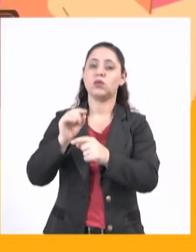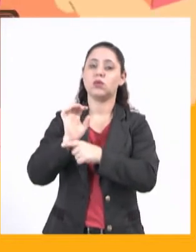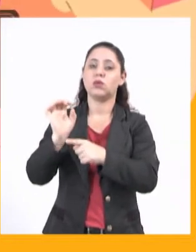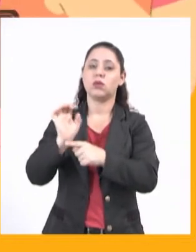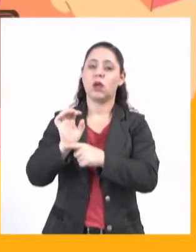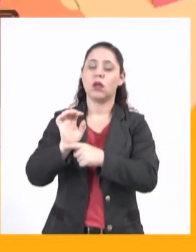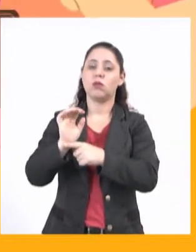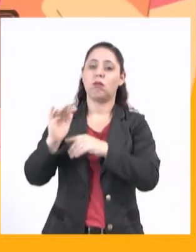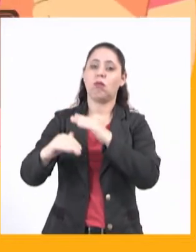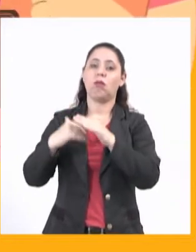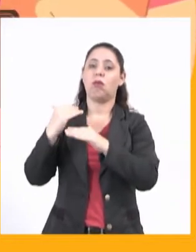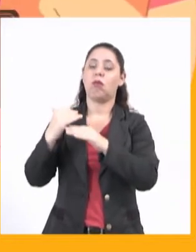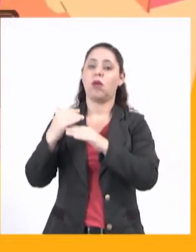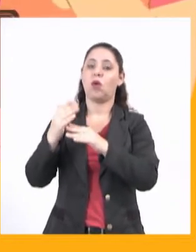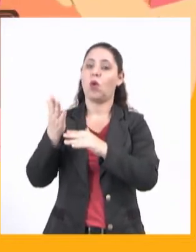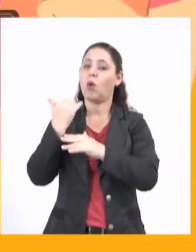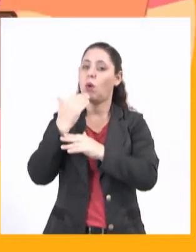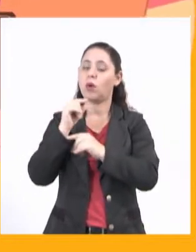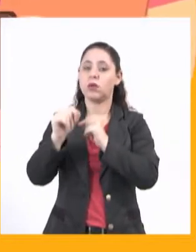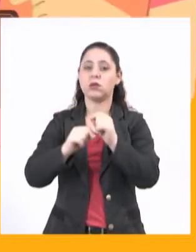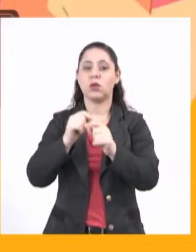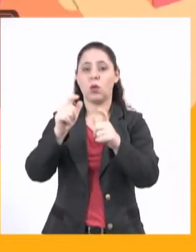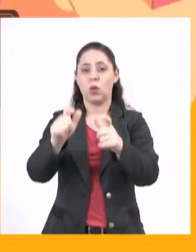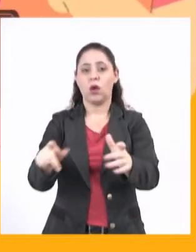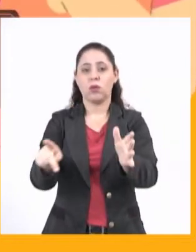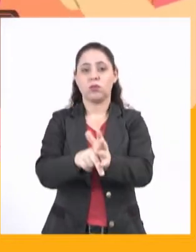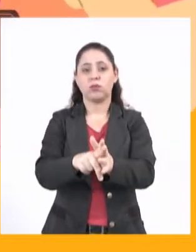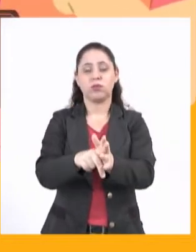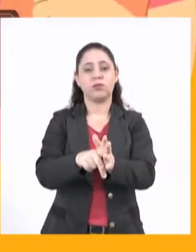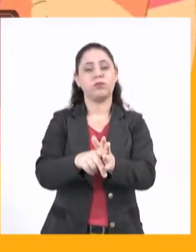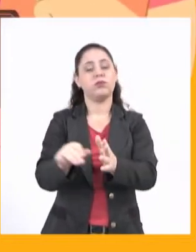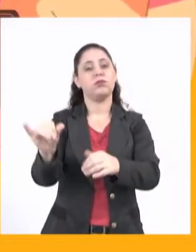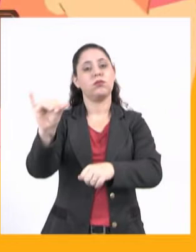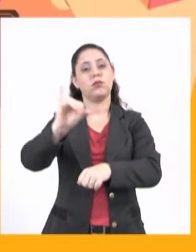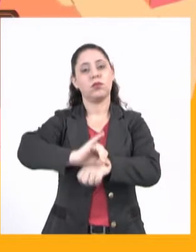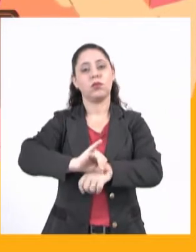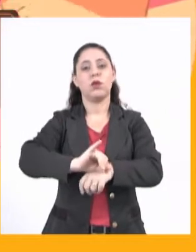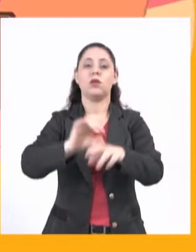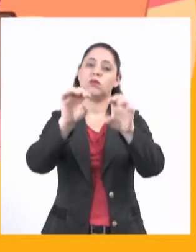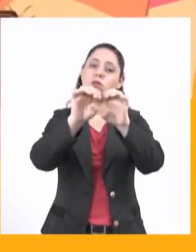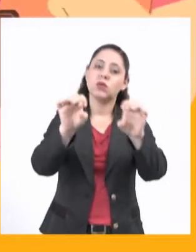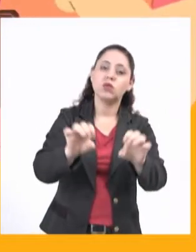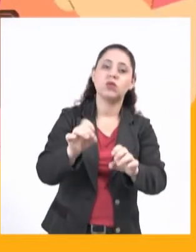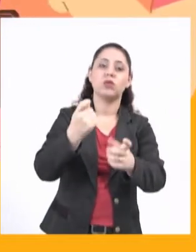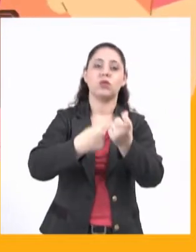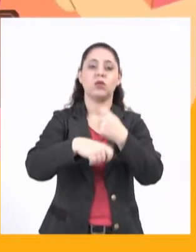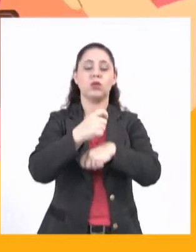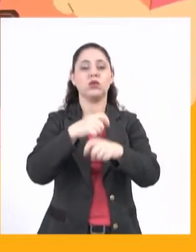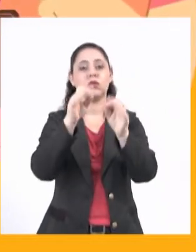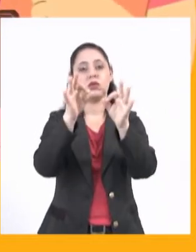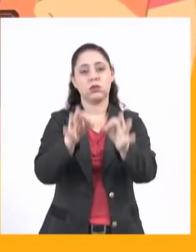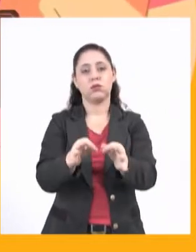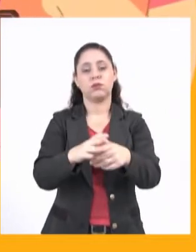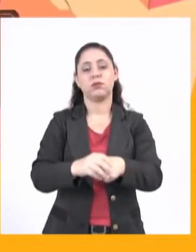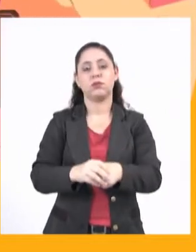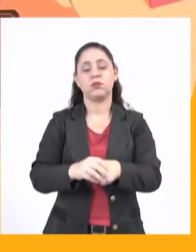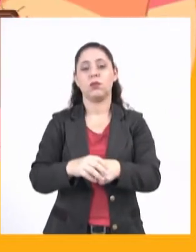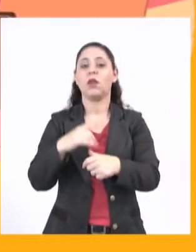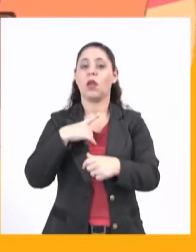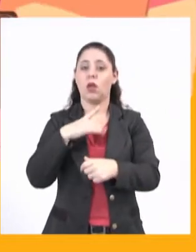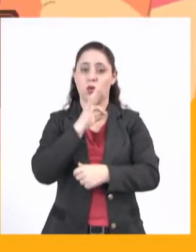dessa forma, trabalhando com restaurantes em áreas centrais, com uma estrutura e uma logística adequada, levando